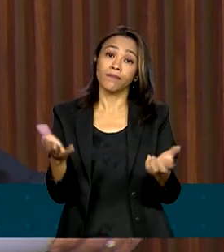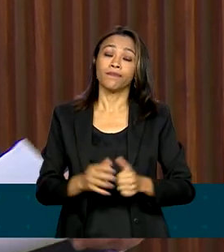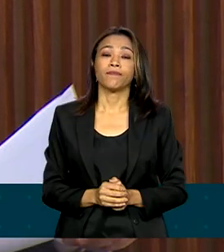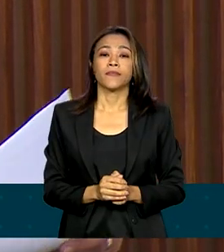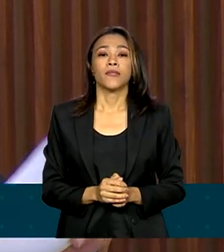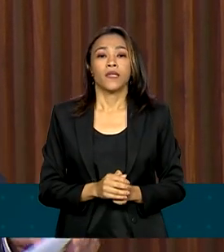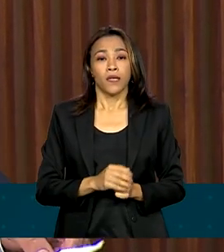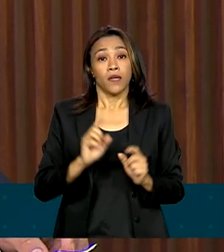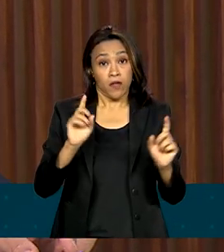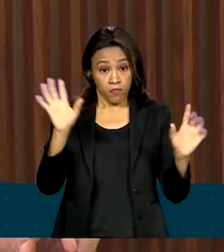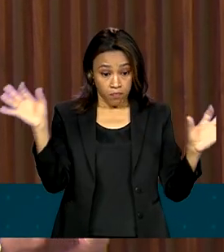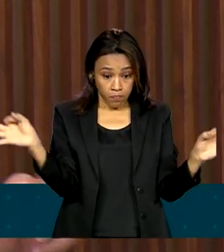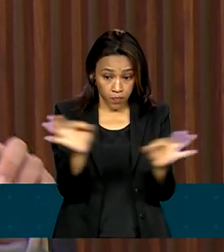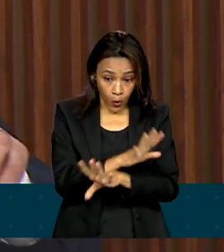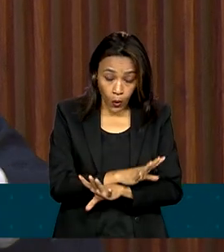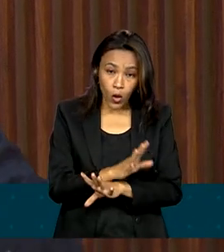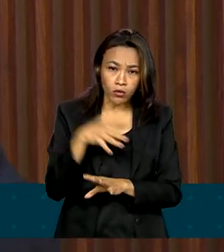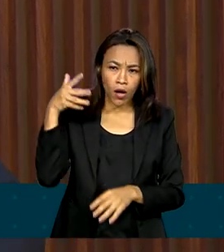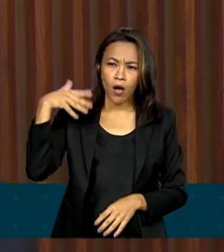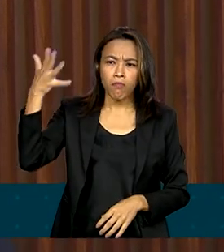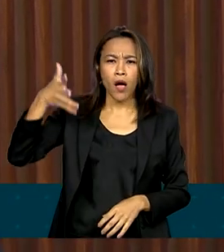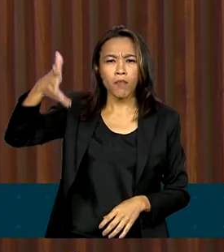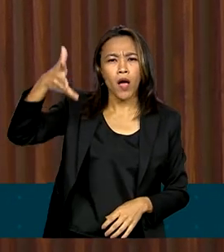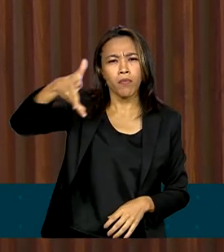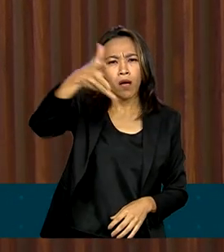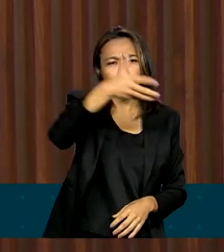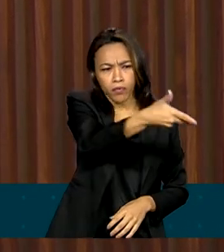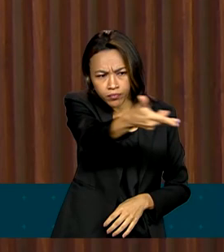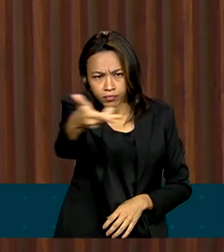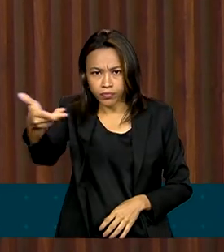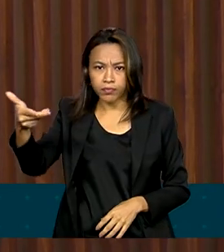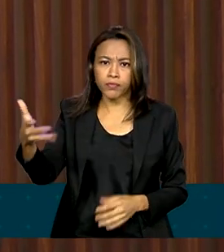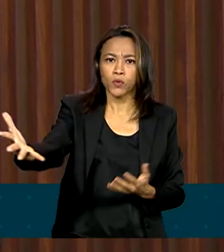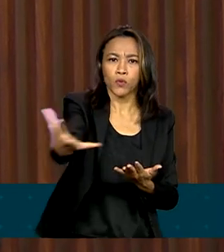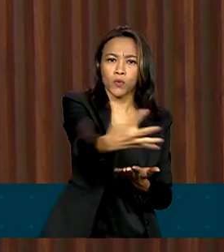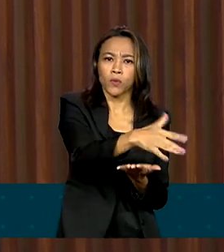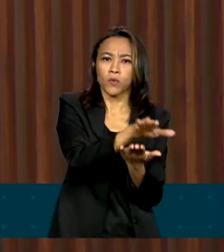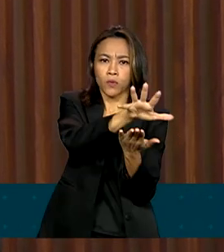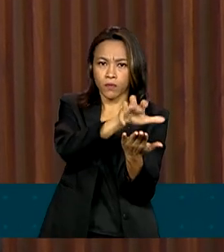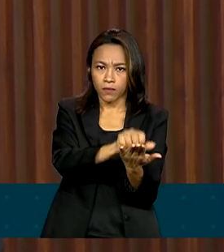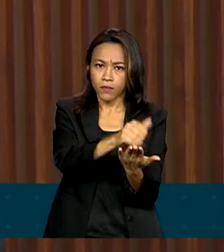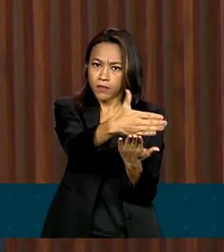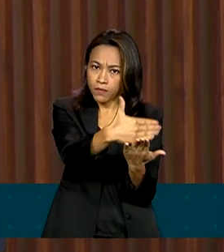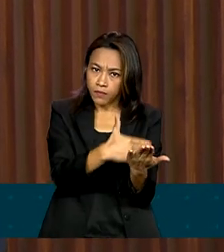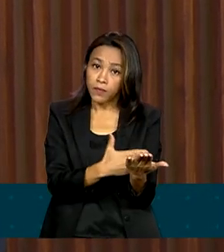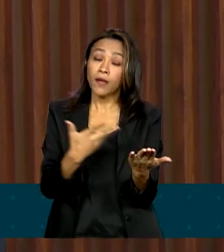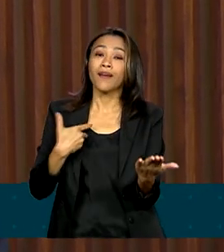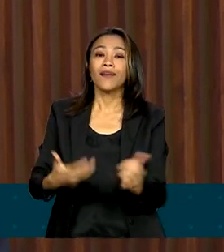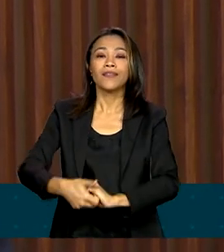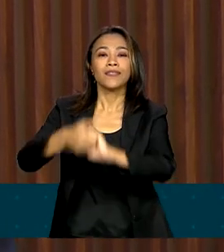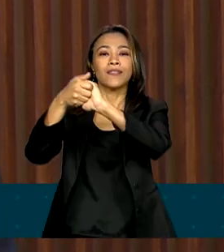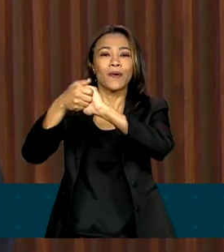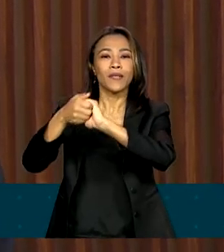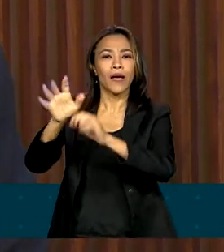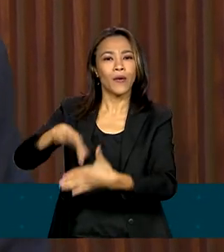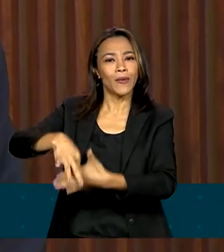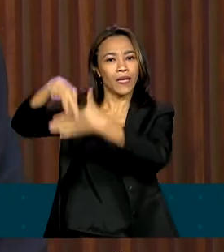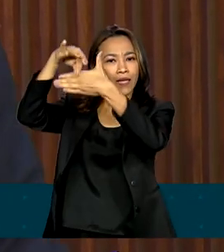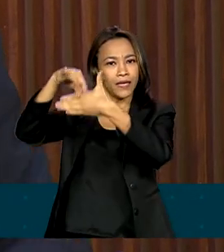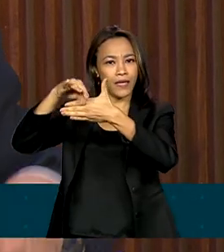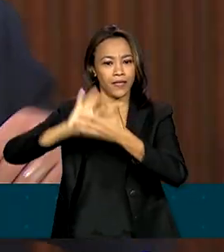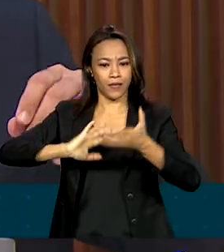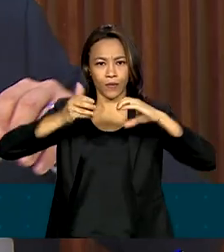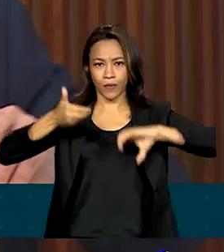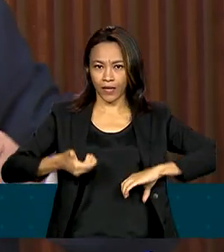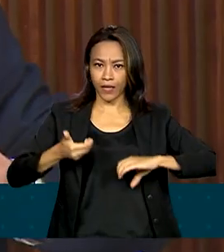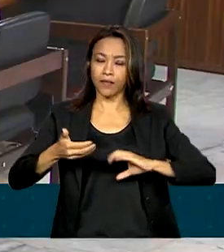dos encaminhamentos finais após a fala das governadoras e governadores. Quero saudar aqui os nossos líderes, líder do Congresso, senador Randolfo,